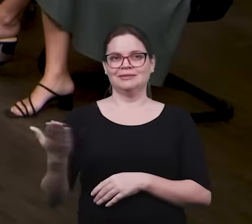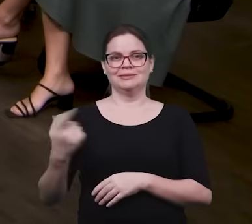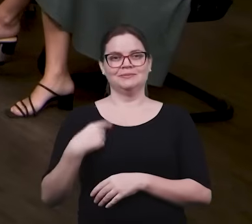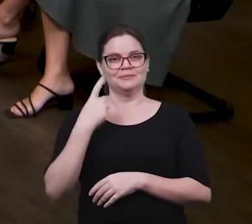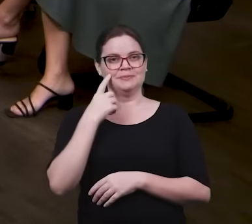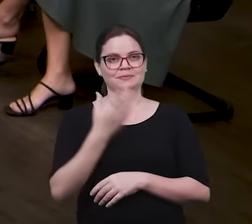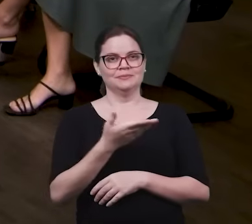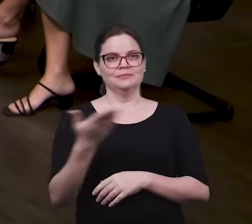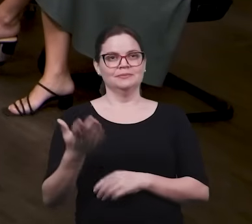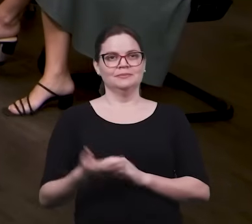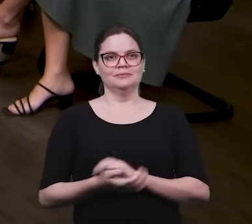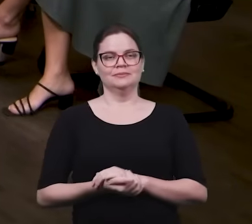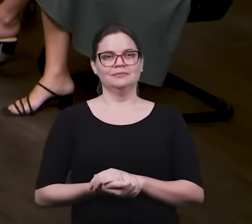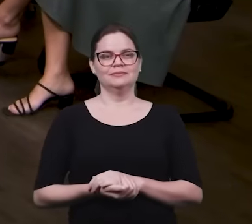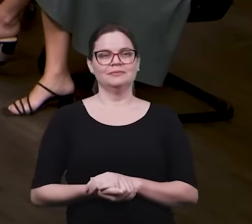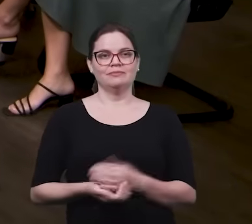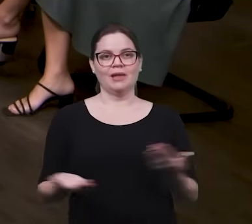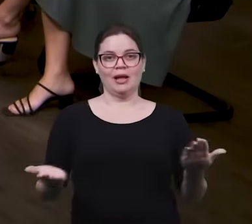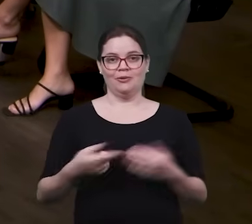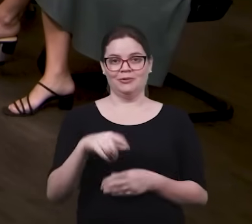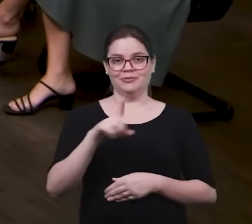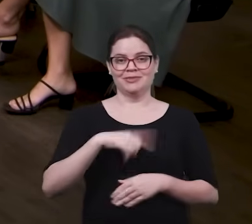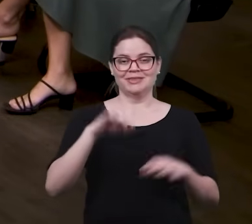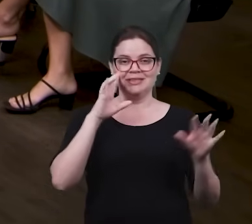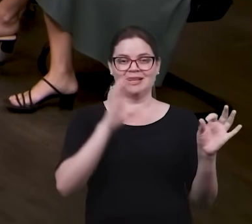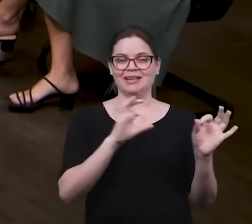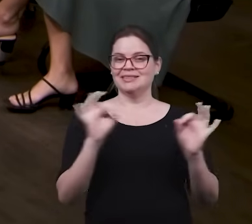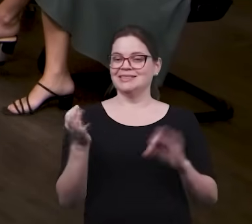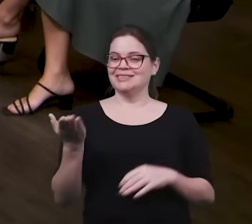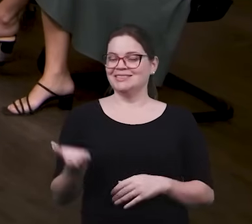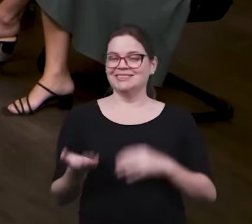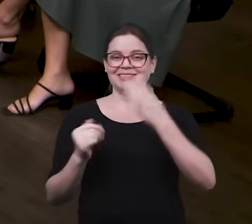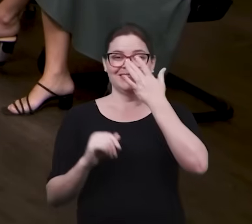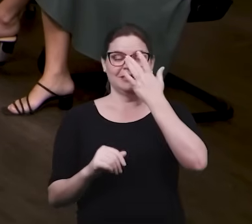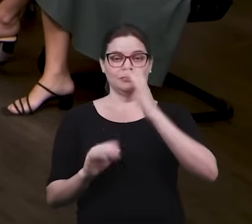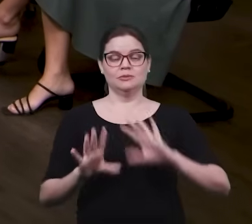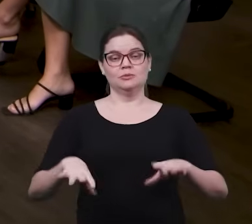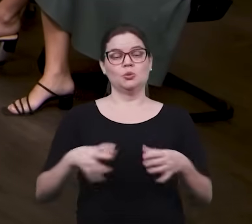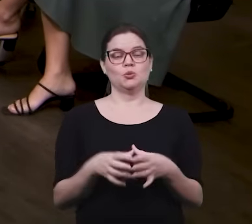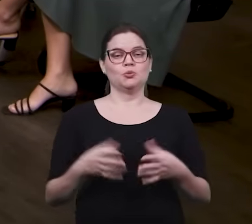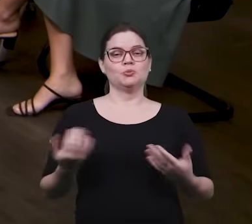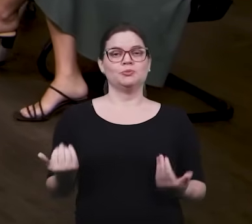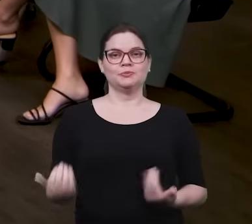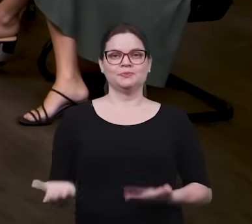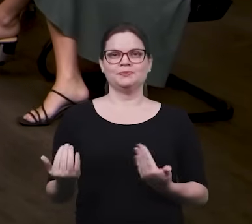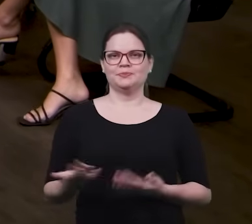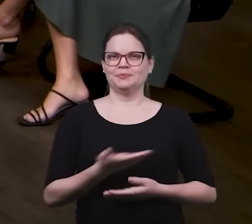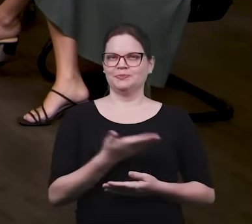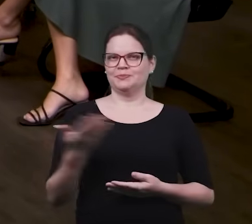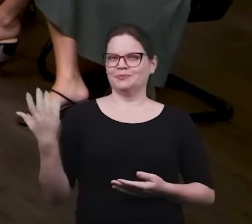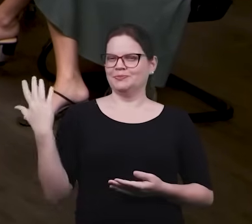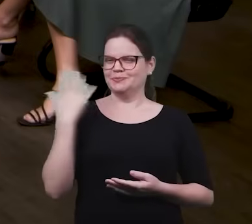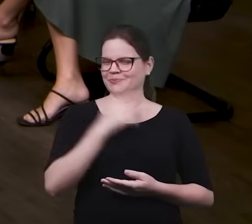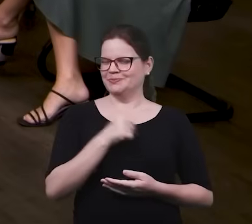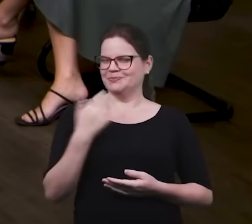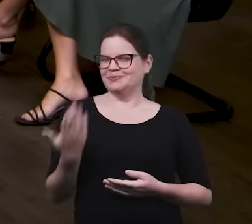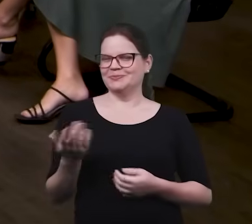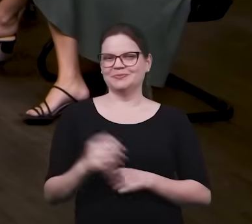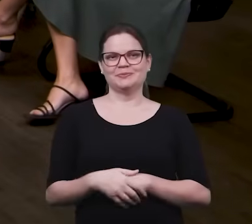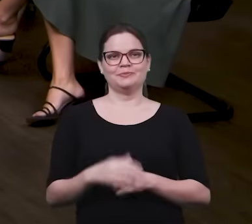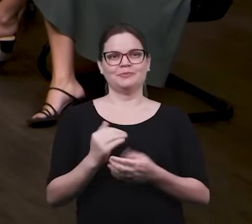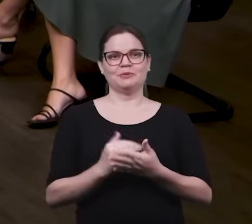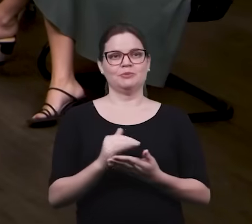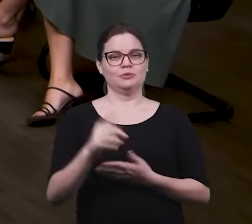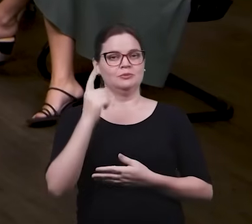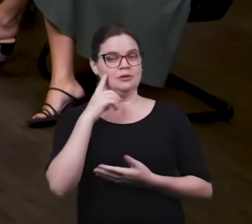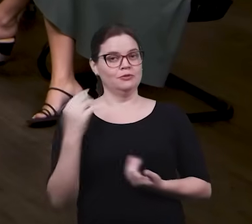e aí eu mudo para essa câmera, pronto. E agora você também pode ver quem são as pessoas, o grupo de jovens, belos jovens estão aqui no estúdio,